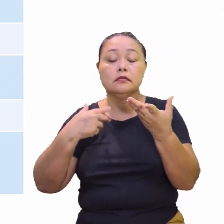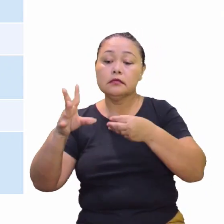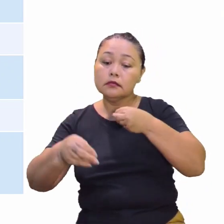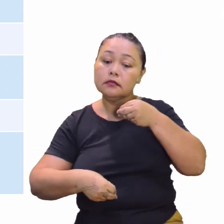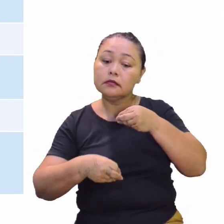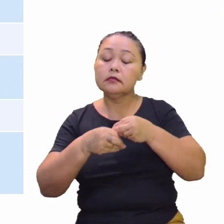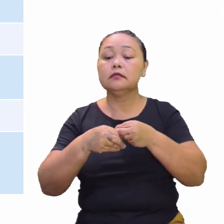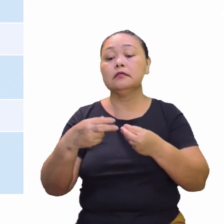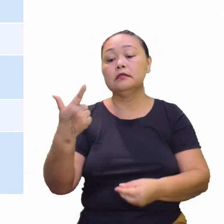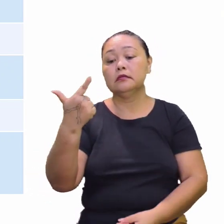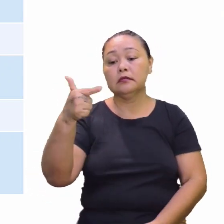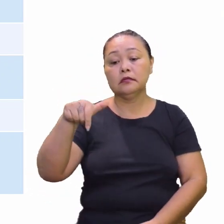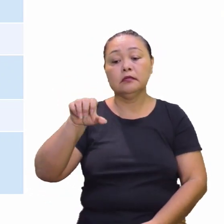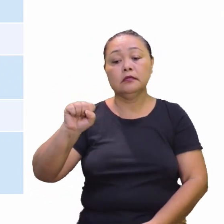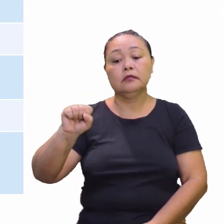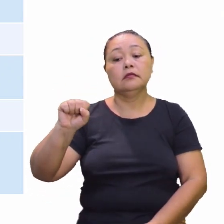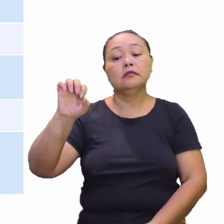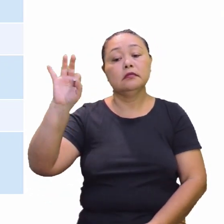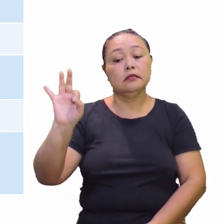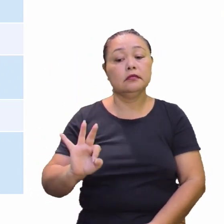administrativas, serviços complementares,